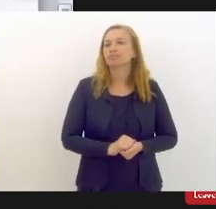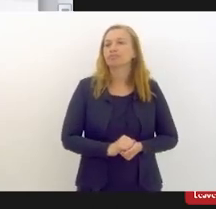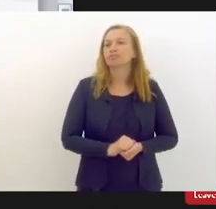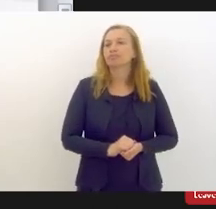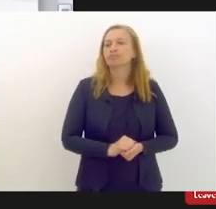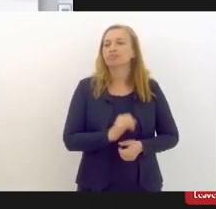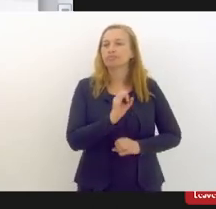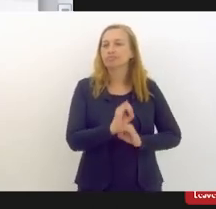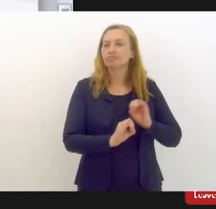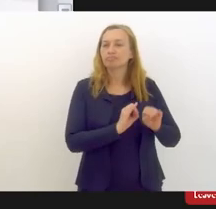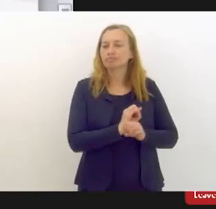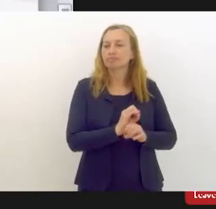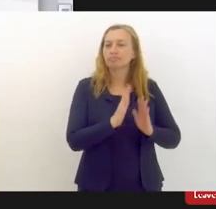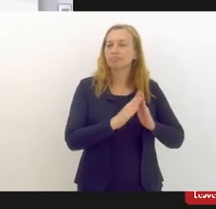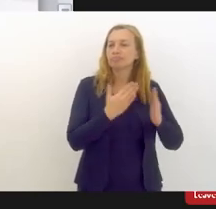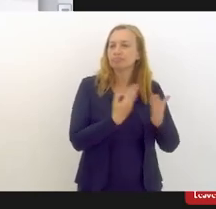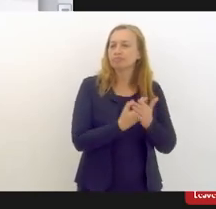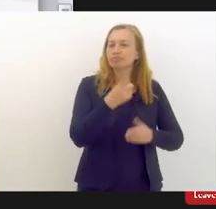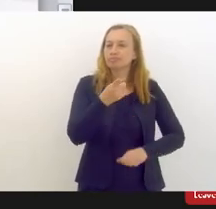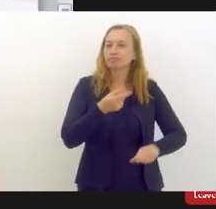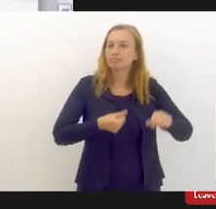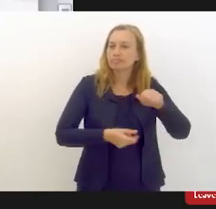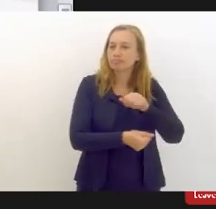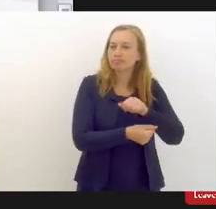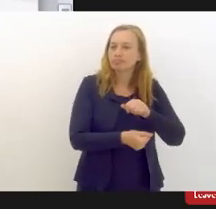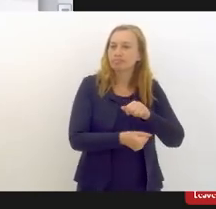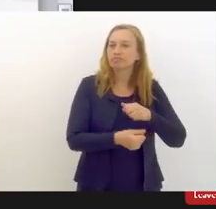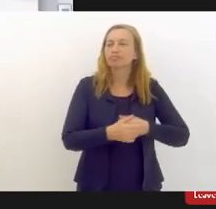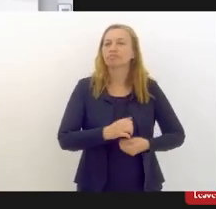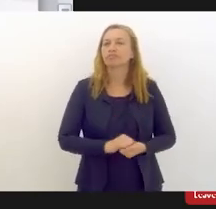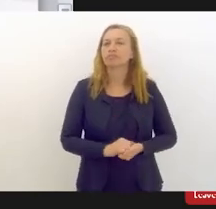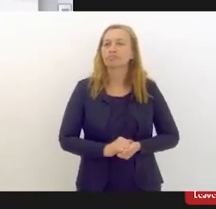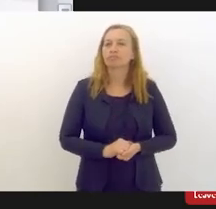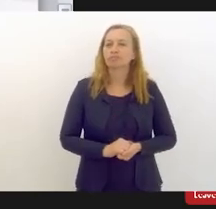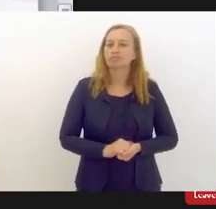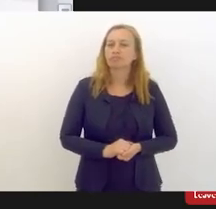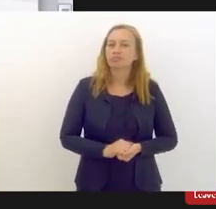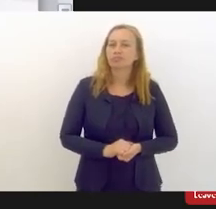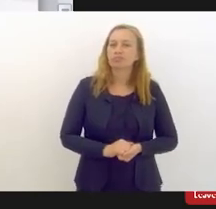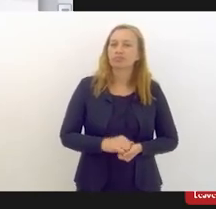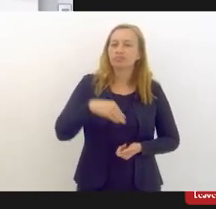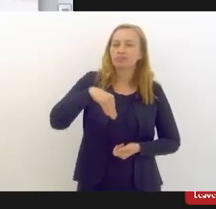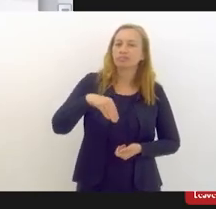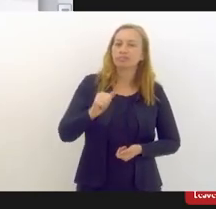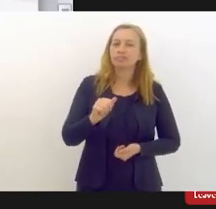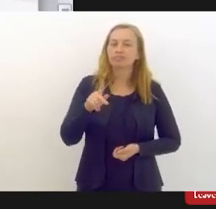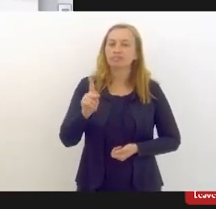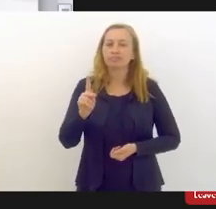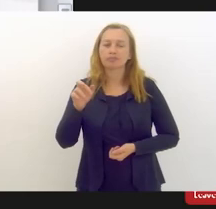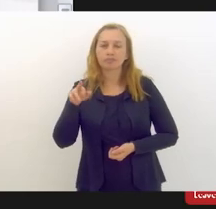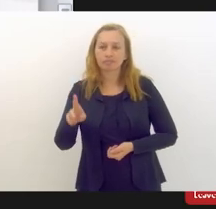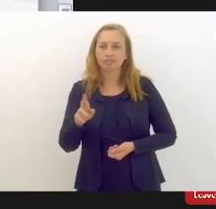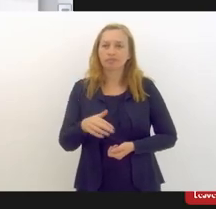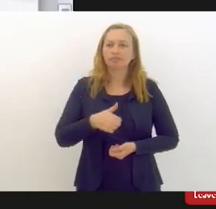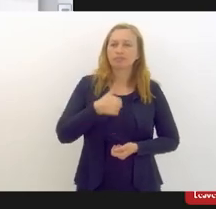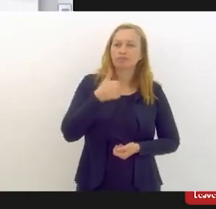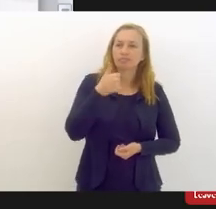escola. Esse investimento nos espaços makers atende diretamente a